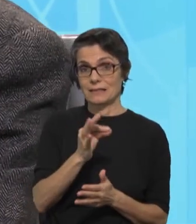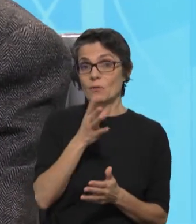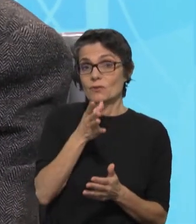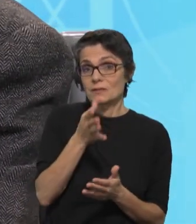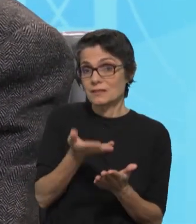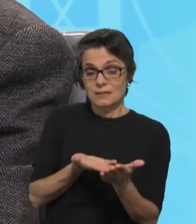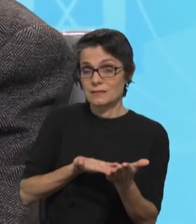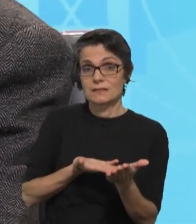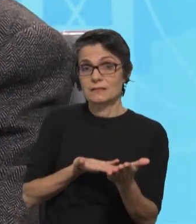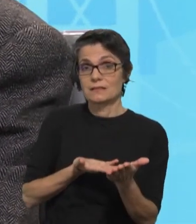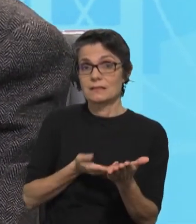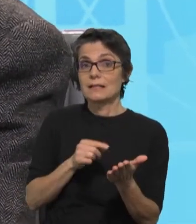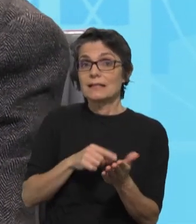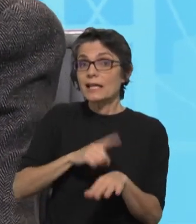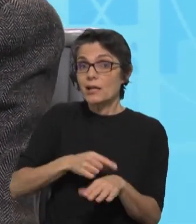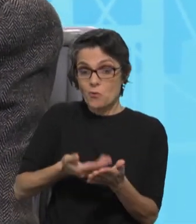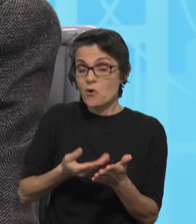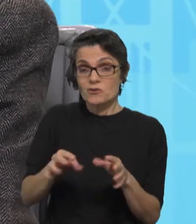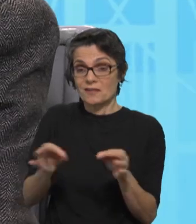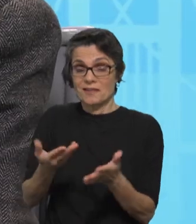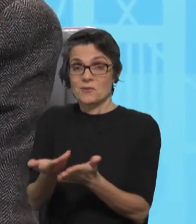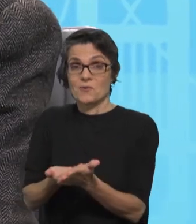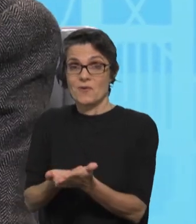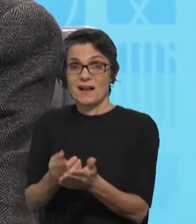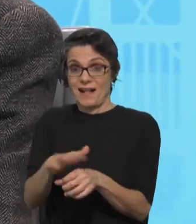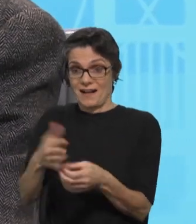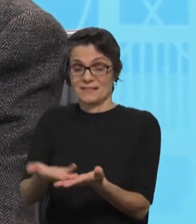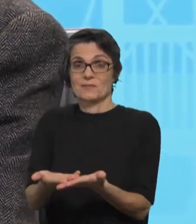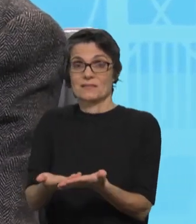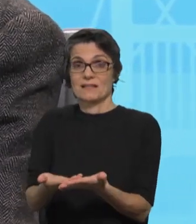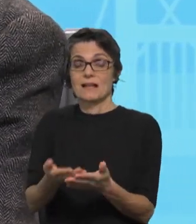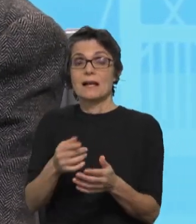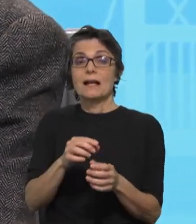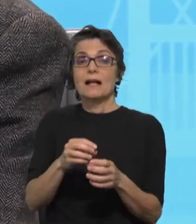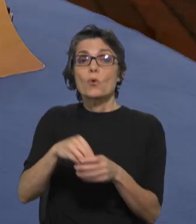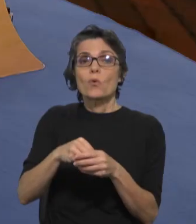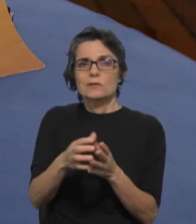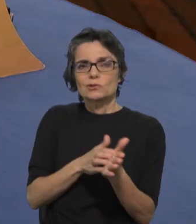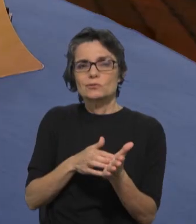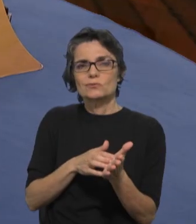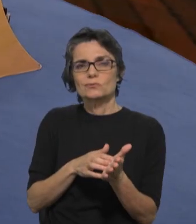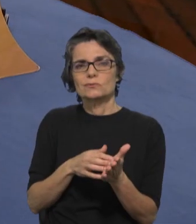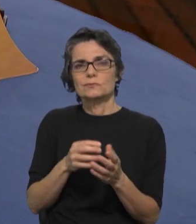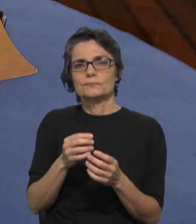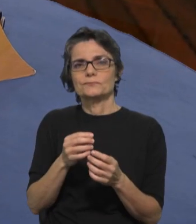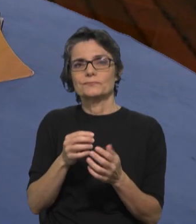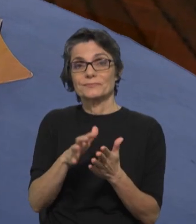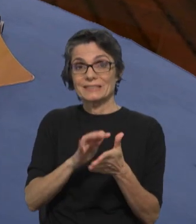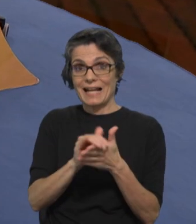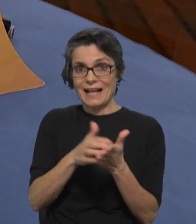ela é de uma grande atualidade. Está datada, mas os conteúdos, quando fala